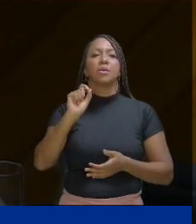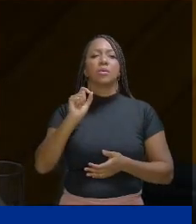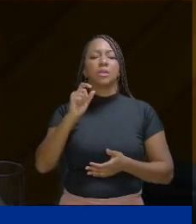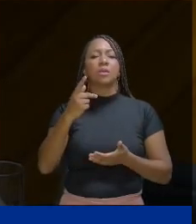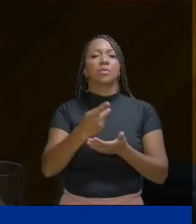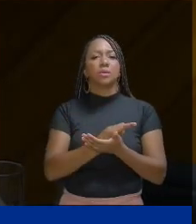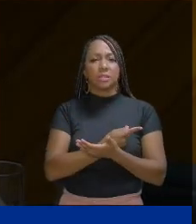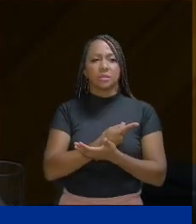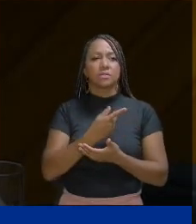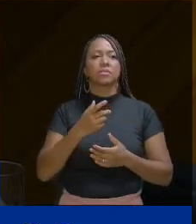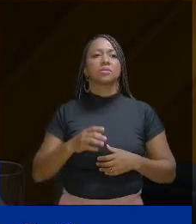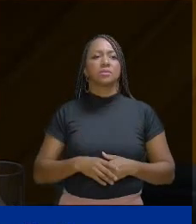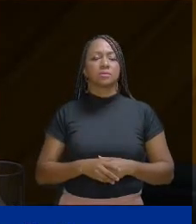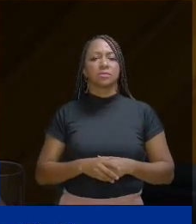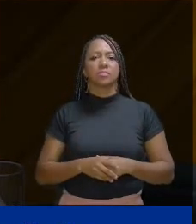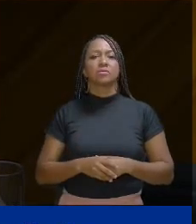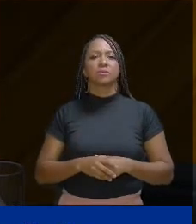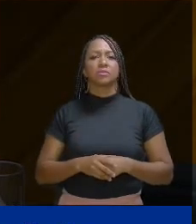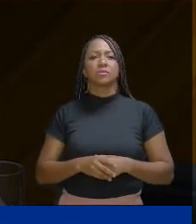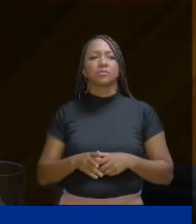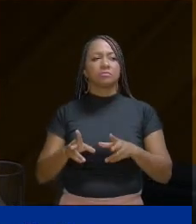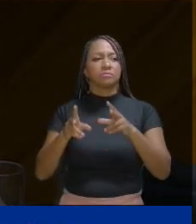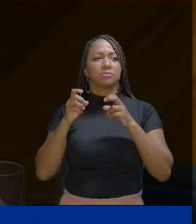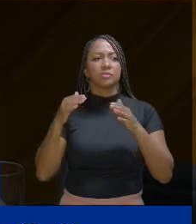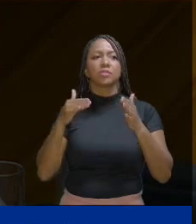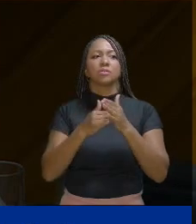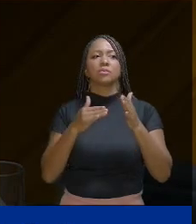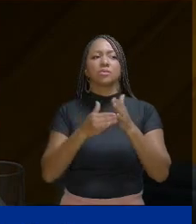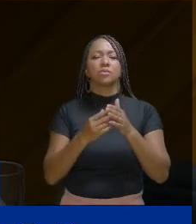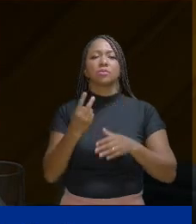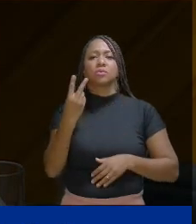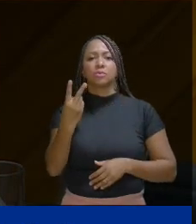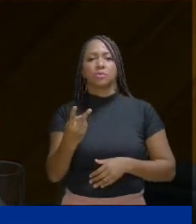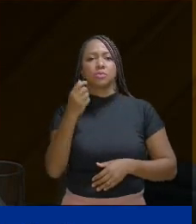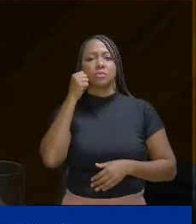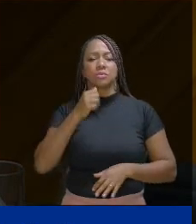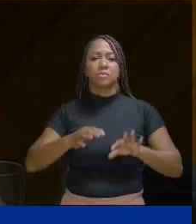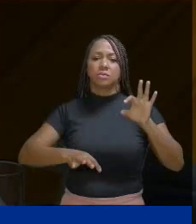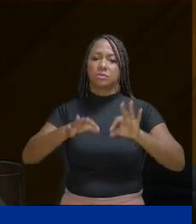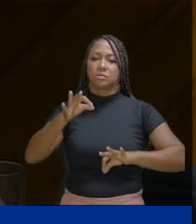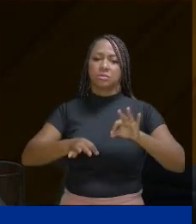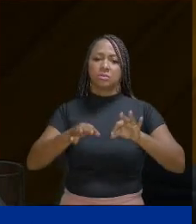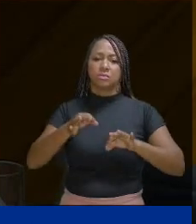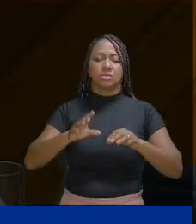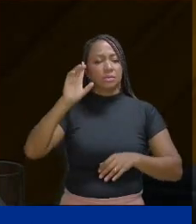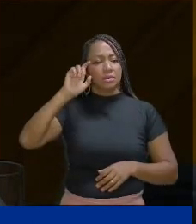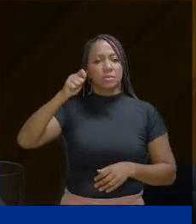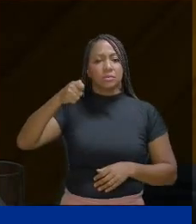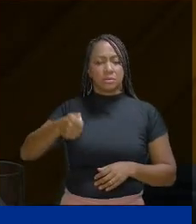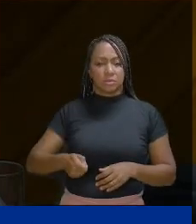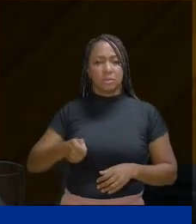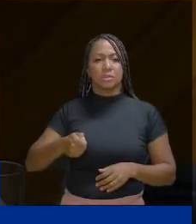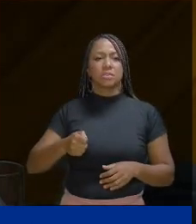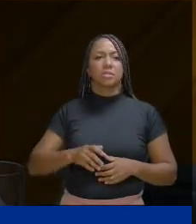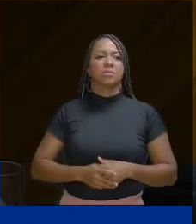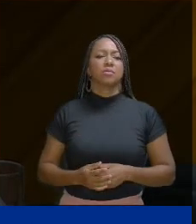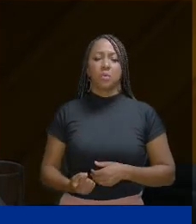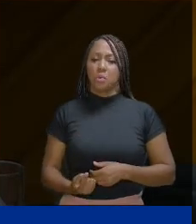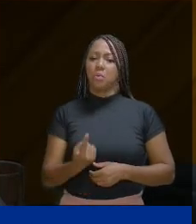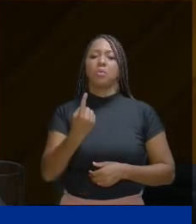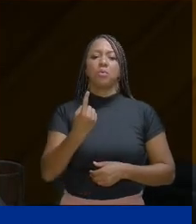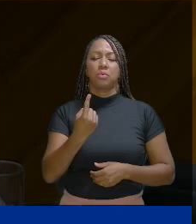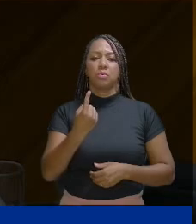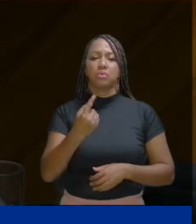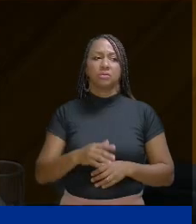se deu foi a identificação de impedimento de duas magistradas da Corte por uma decisão monocrática. E,